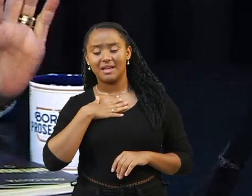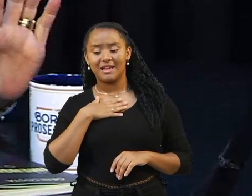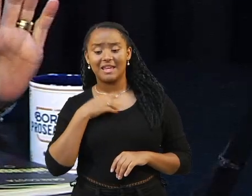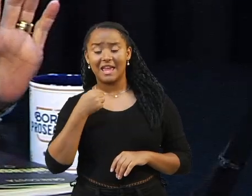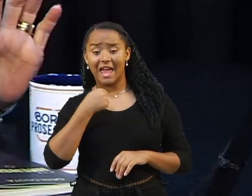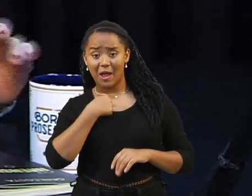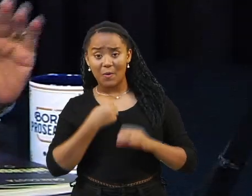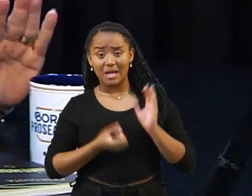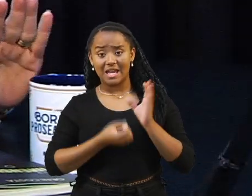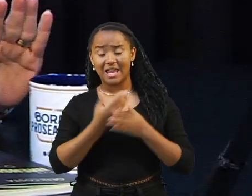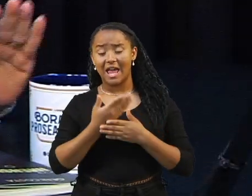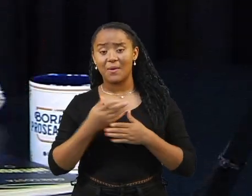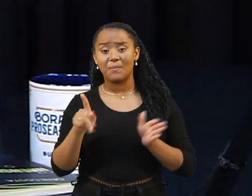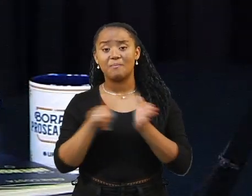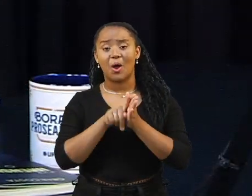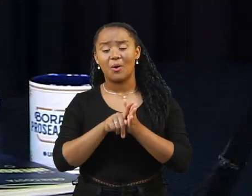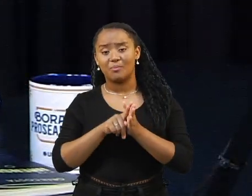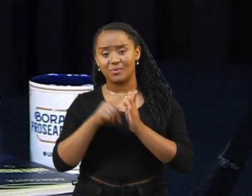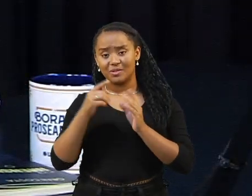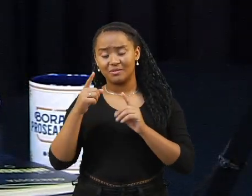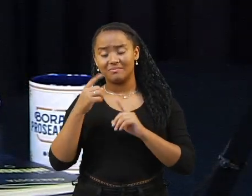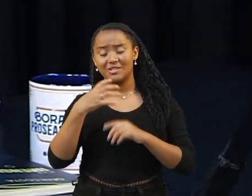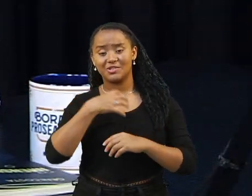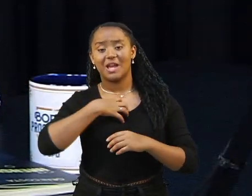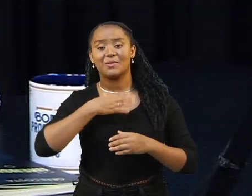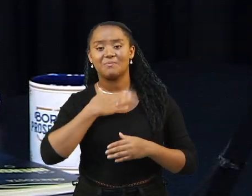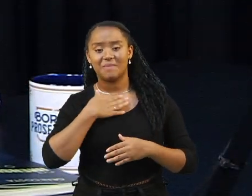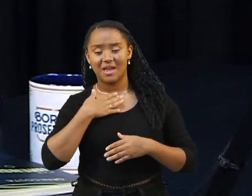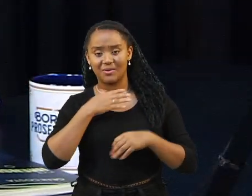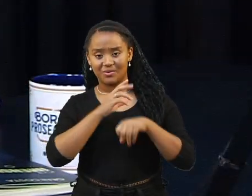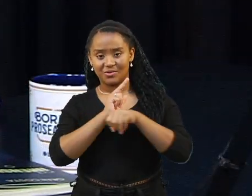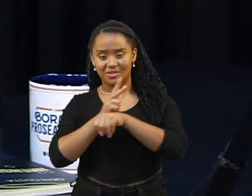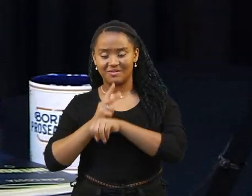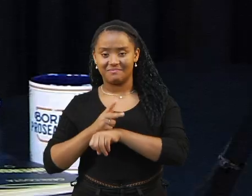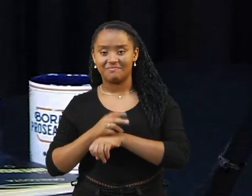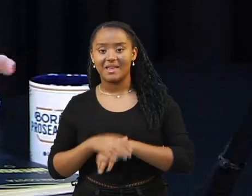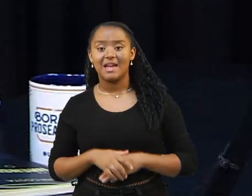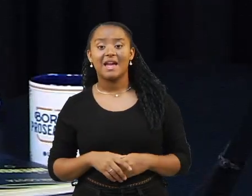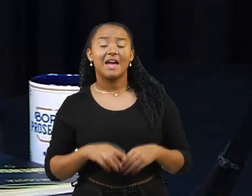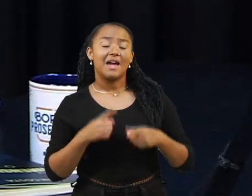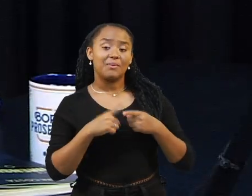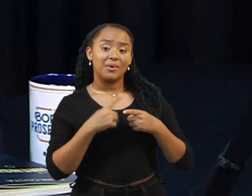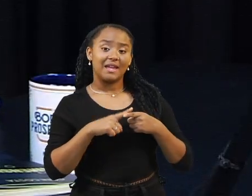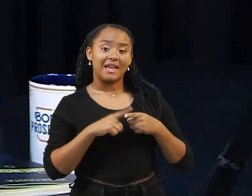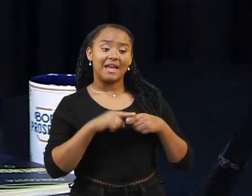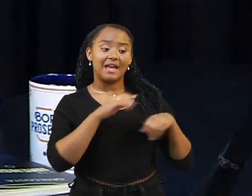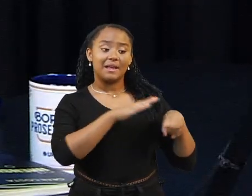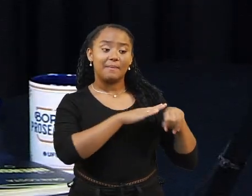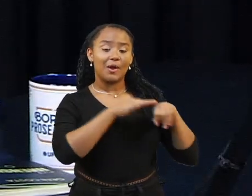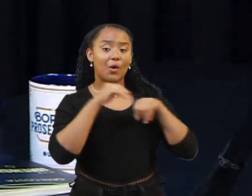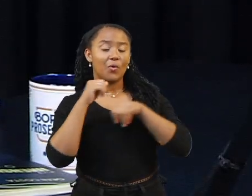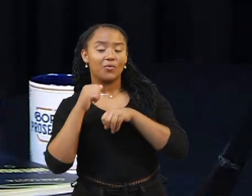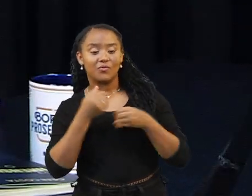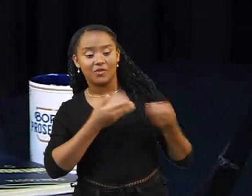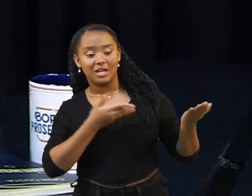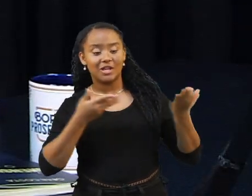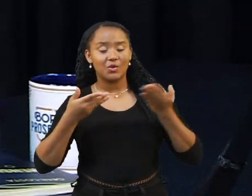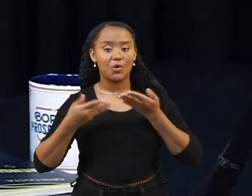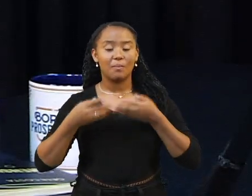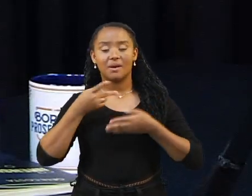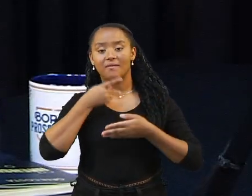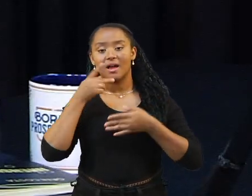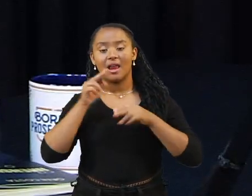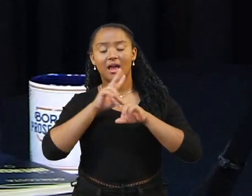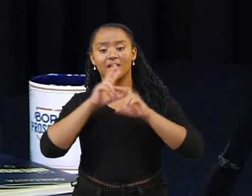seu estilo, é esse. Então, ele me convidou para falar um quadro sobre envelhecimento, qualidade de